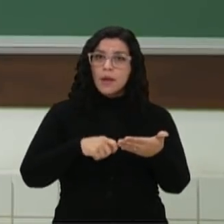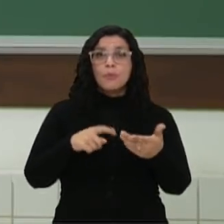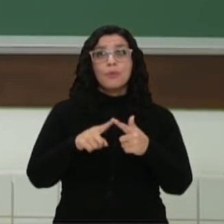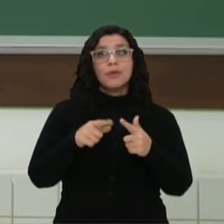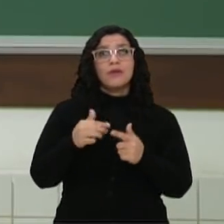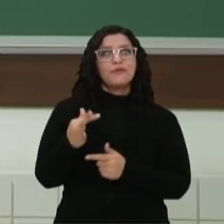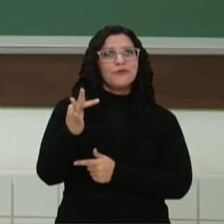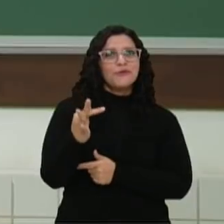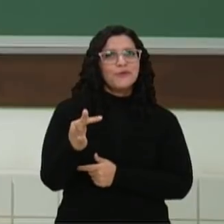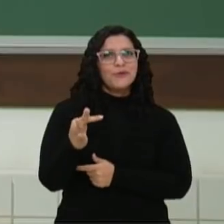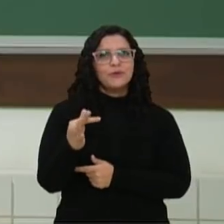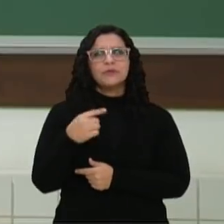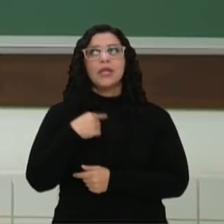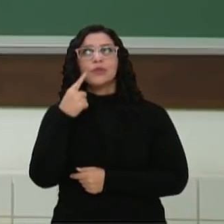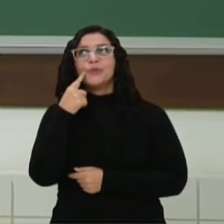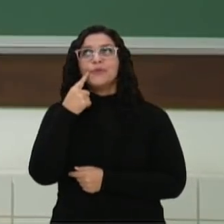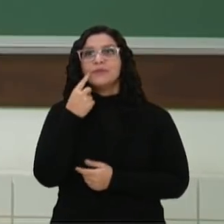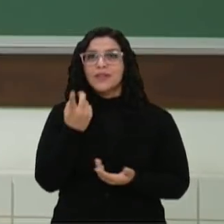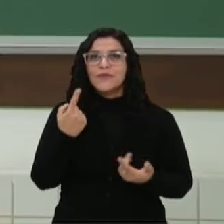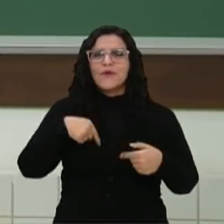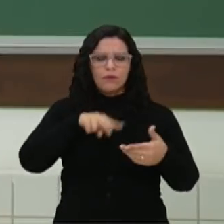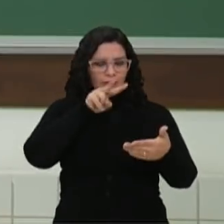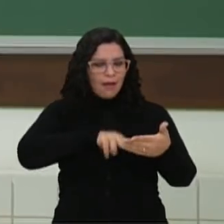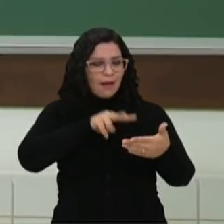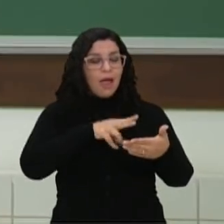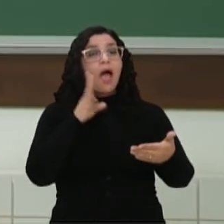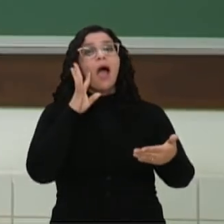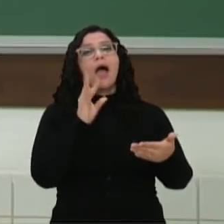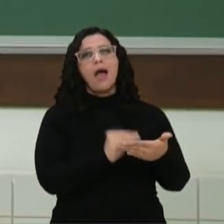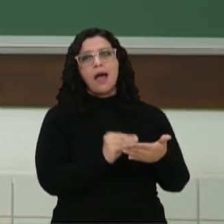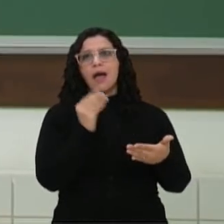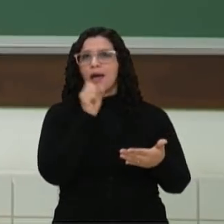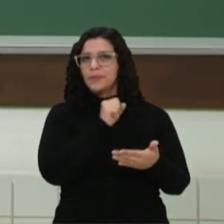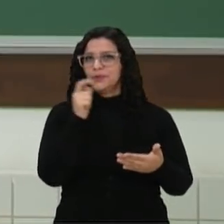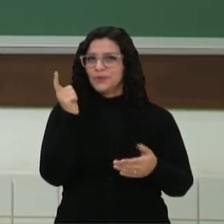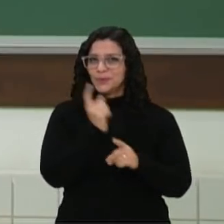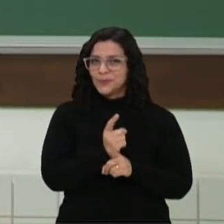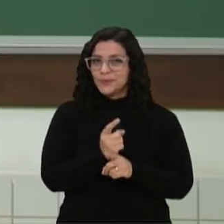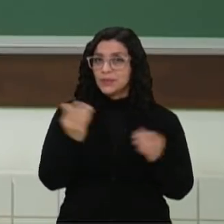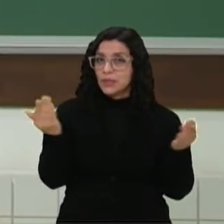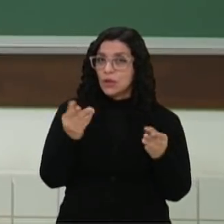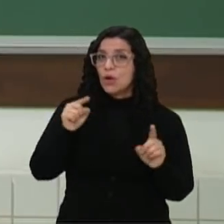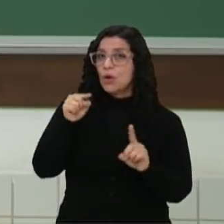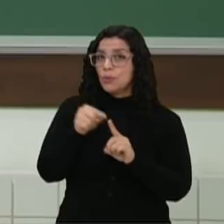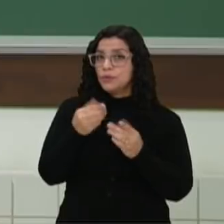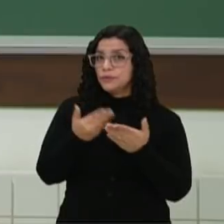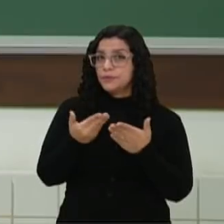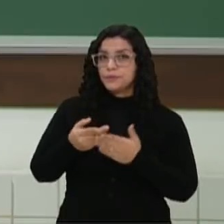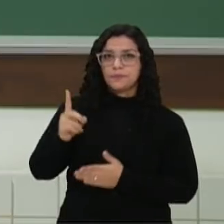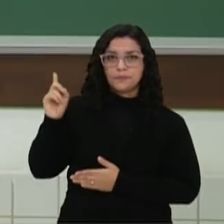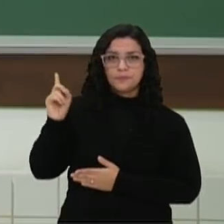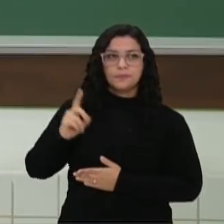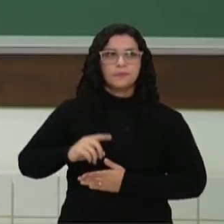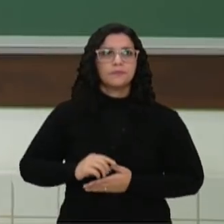uma consulta mais rápida no momento de estudo. Muito importante. Agora, nós vamos aos objetivos da